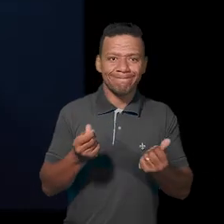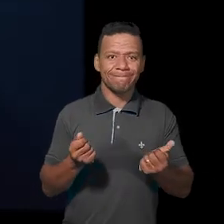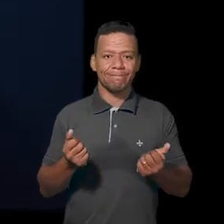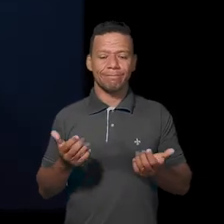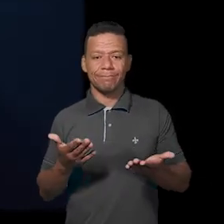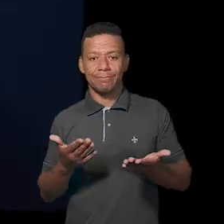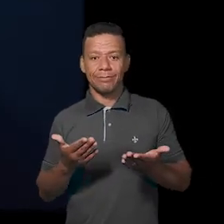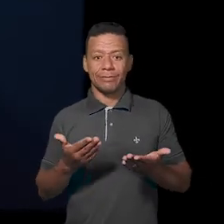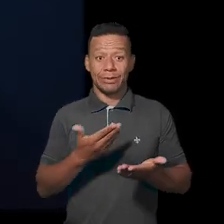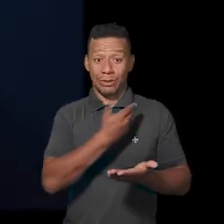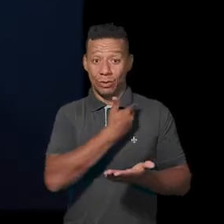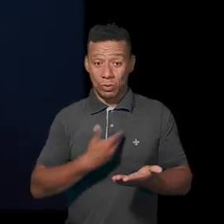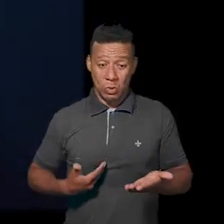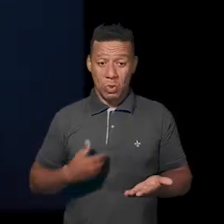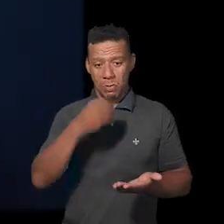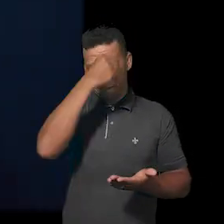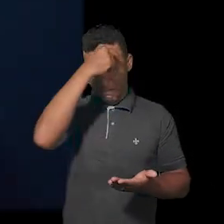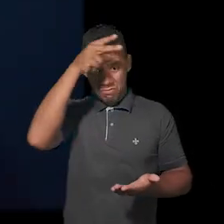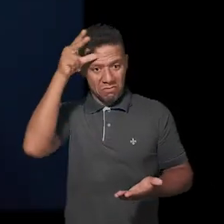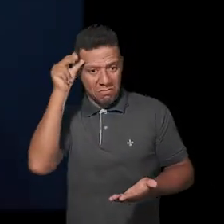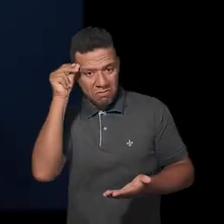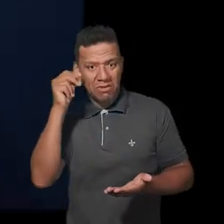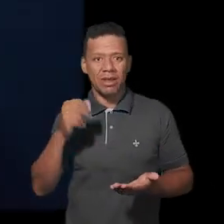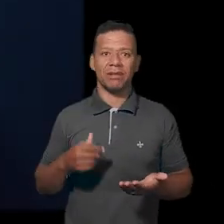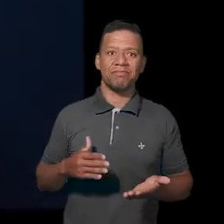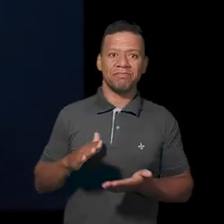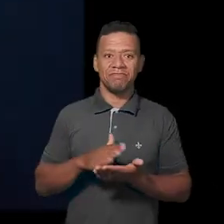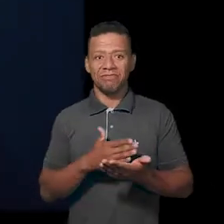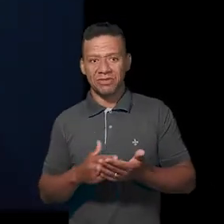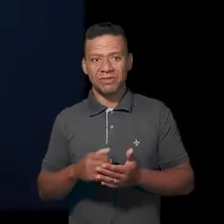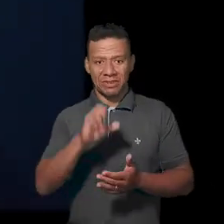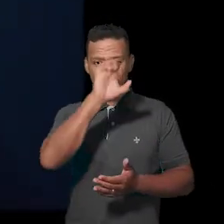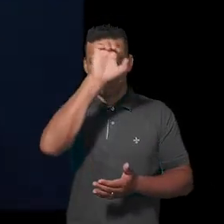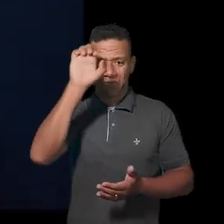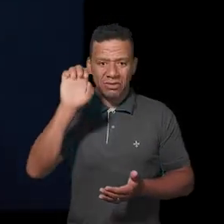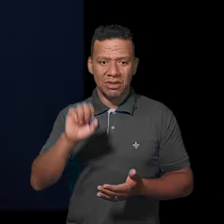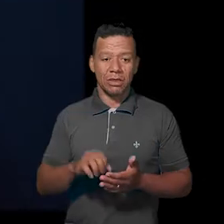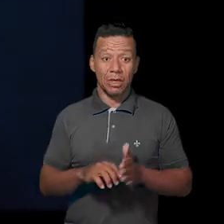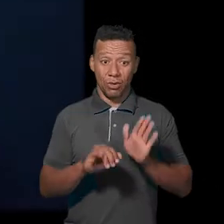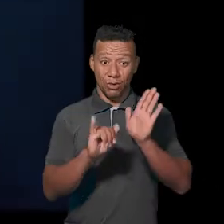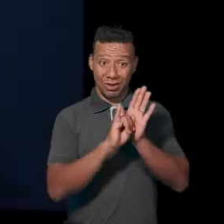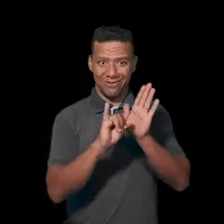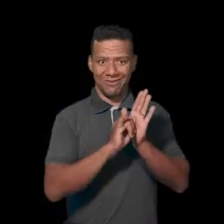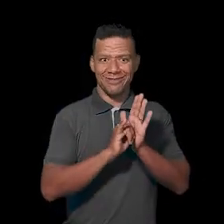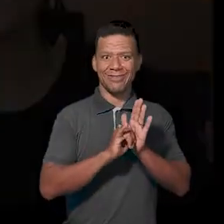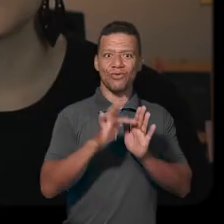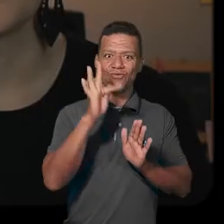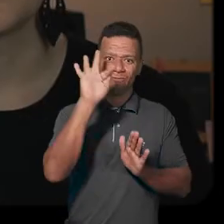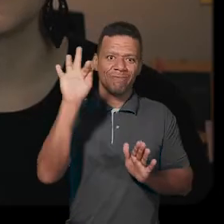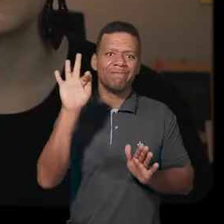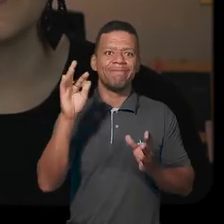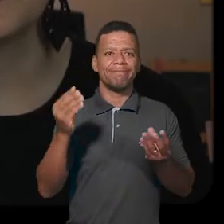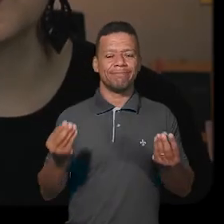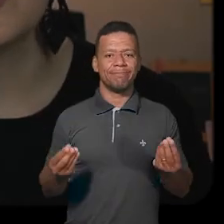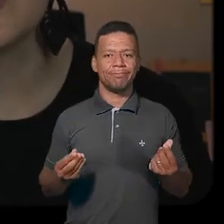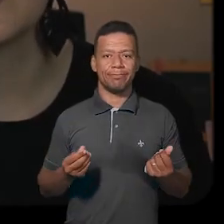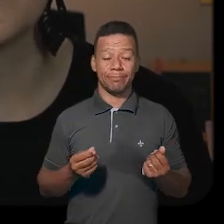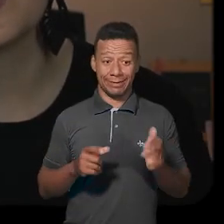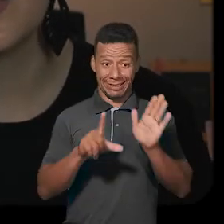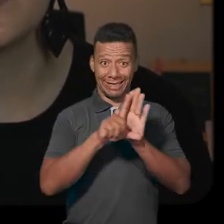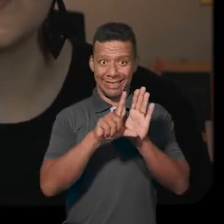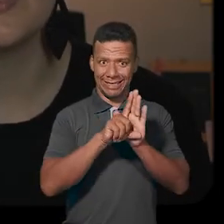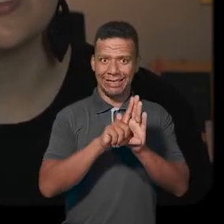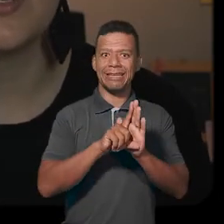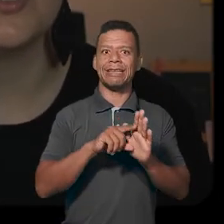tempo, com a sua prefeitura, com talvez o estado, ou até edital federal, né? A Lei Aldir Blanc em